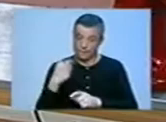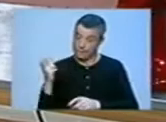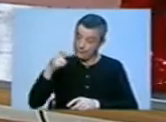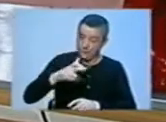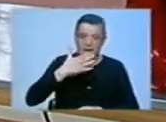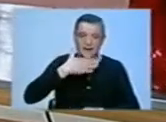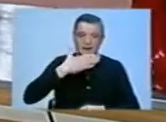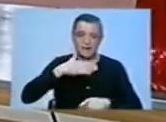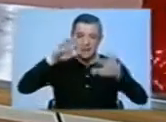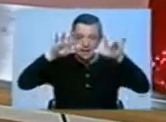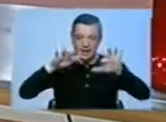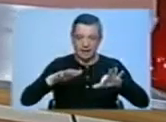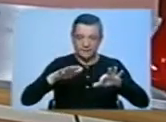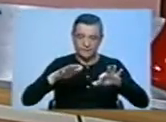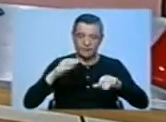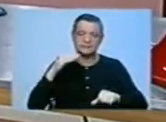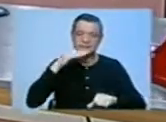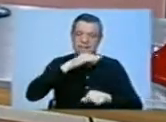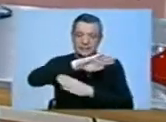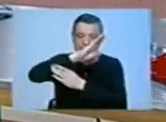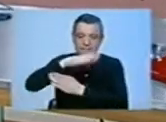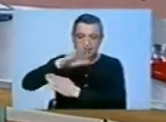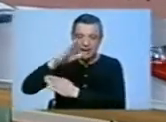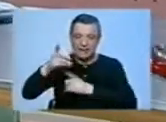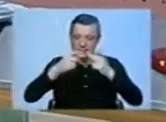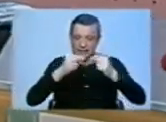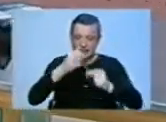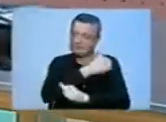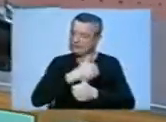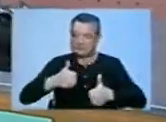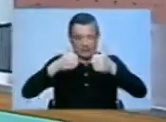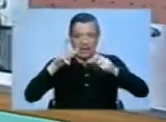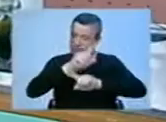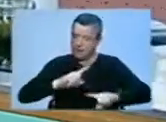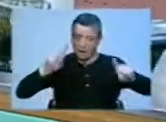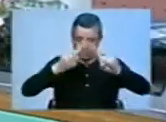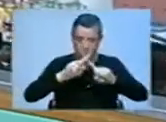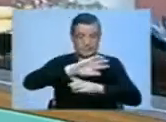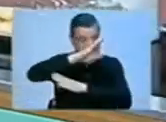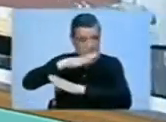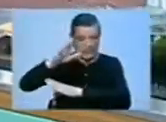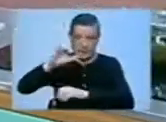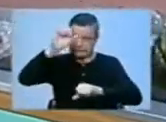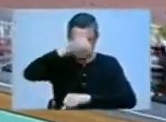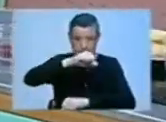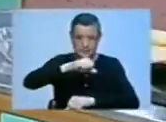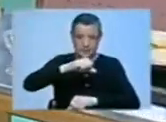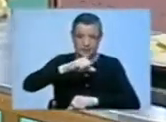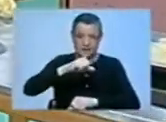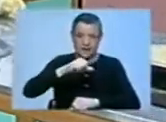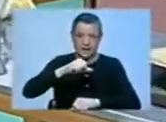apanhasse negro é na serra estava lento na cidade não mil folha revelar que jel